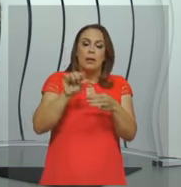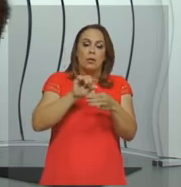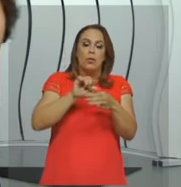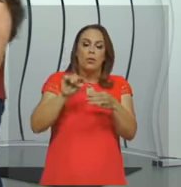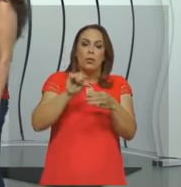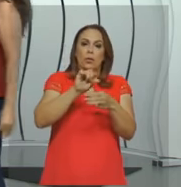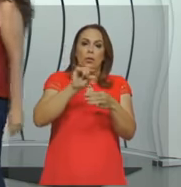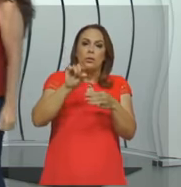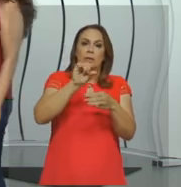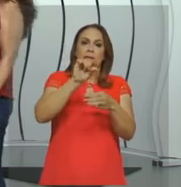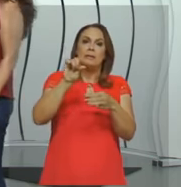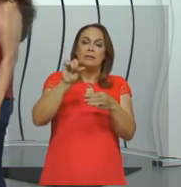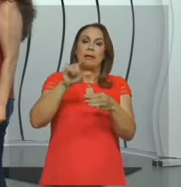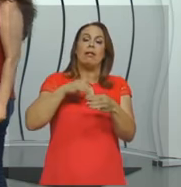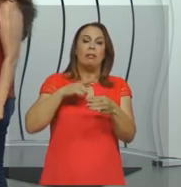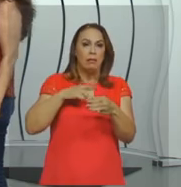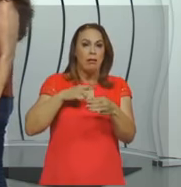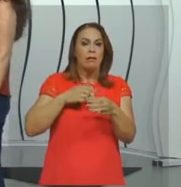Havers.